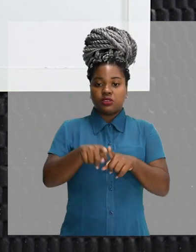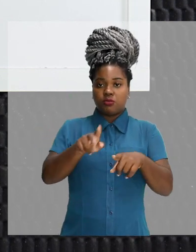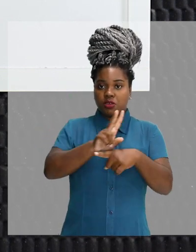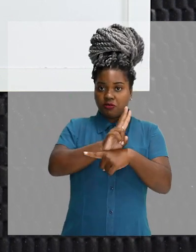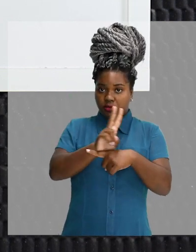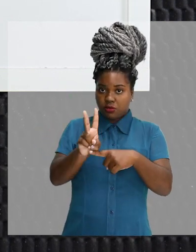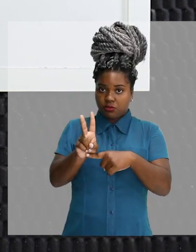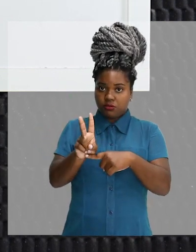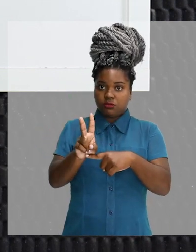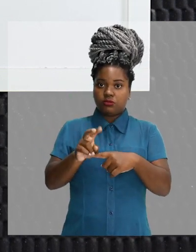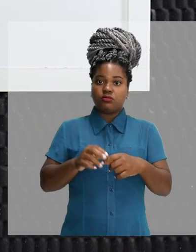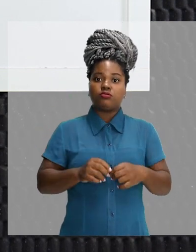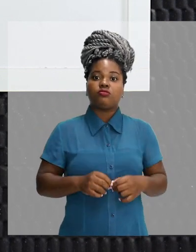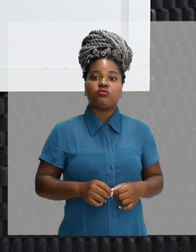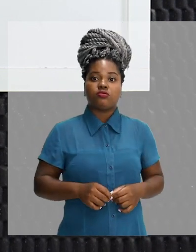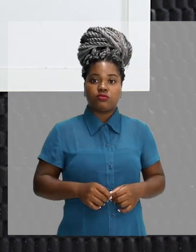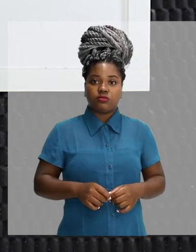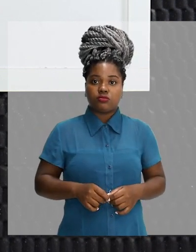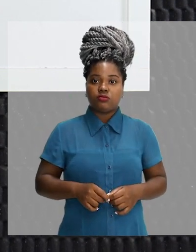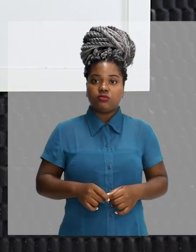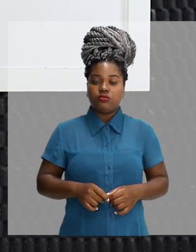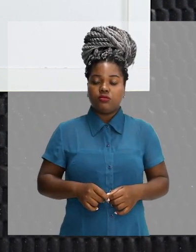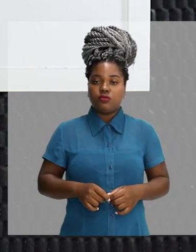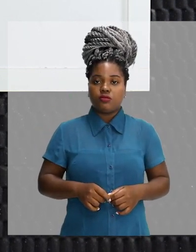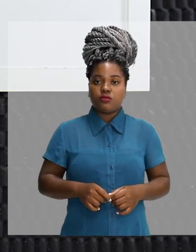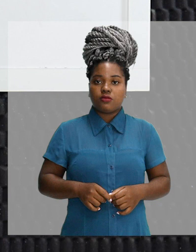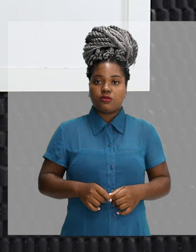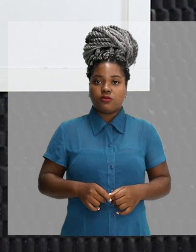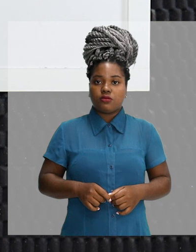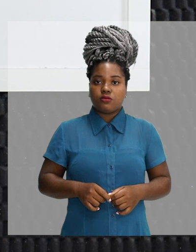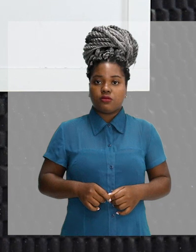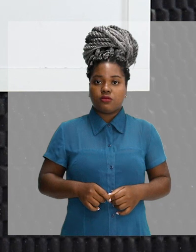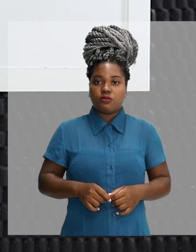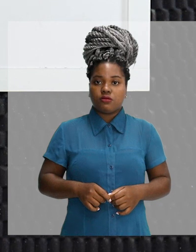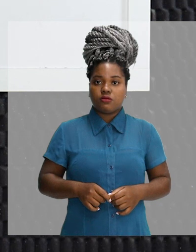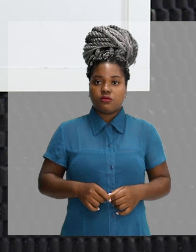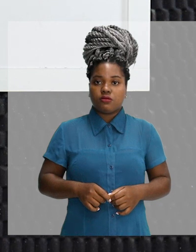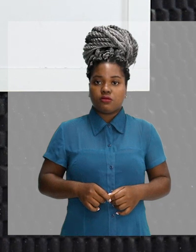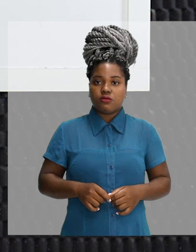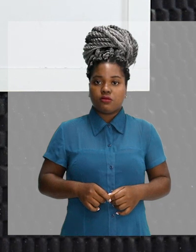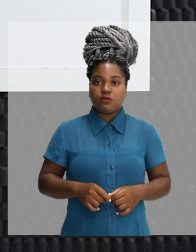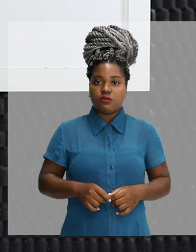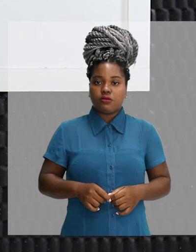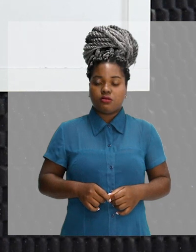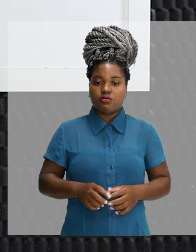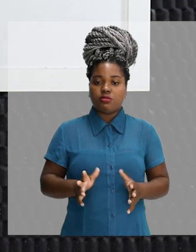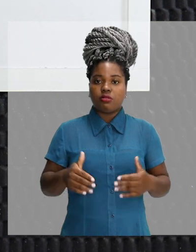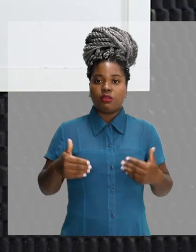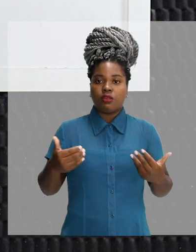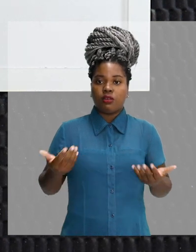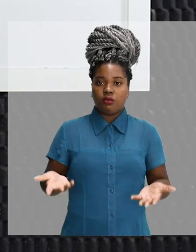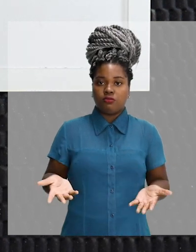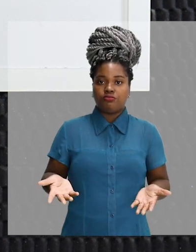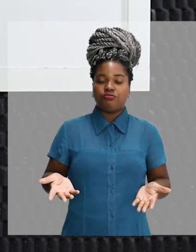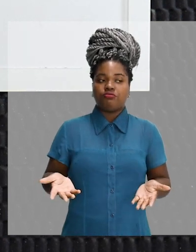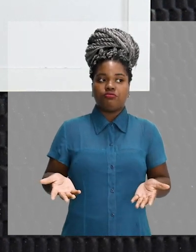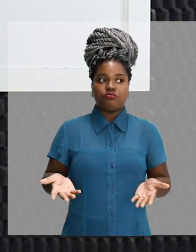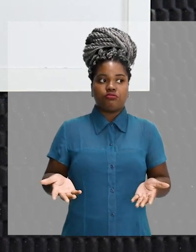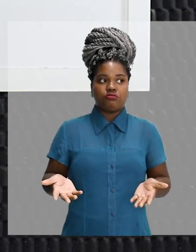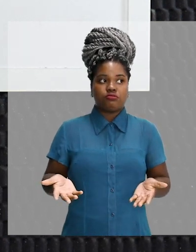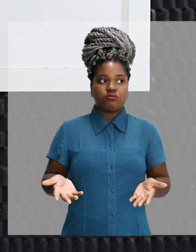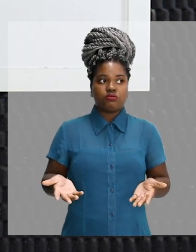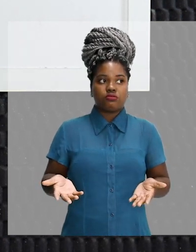a velocidade apontando para direções e sentidos diferentes, tá ok? Então,